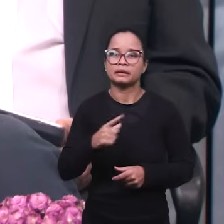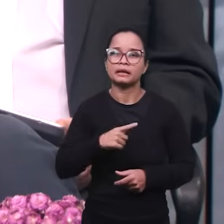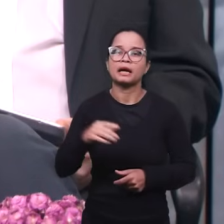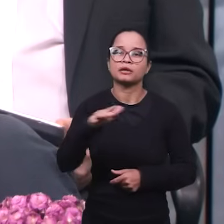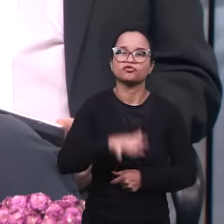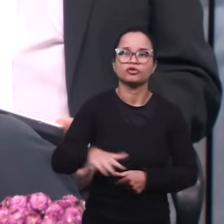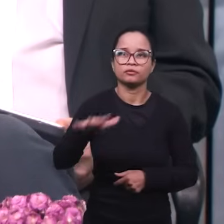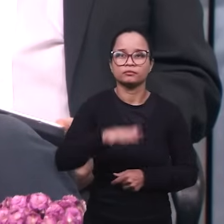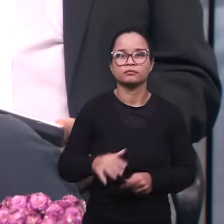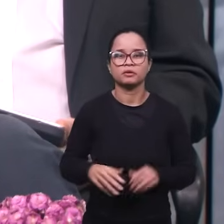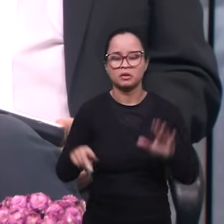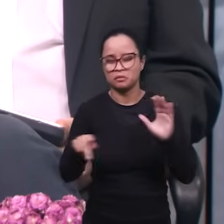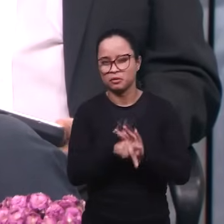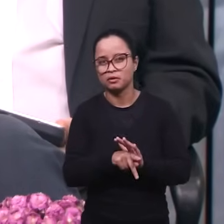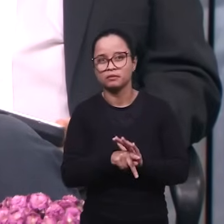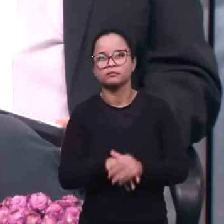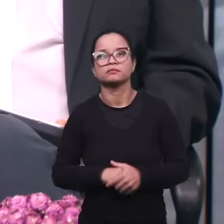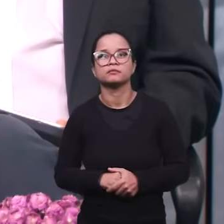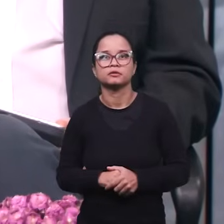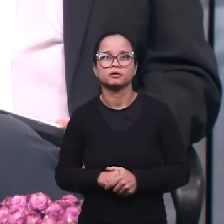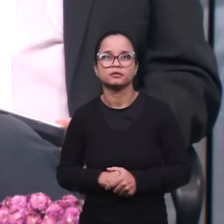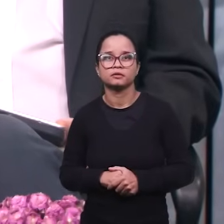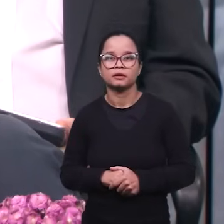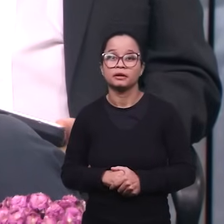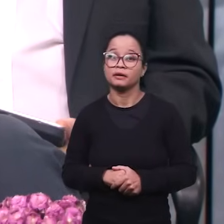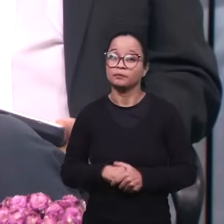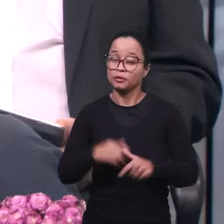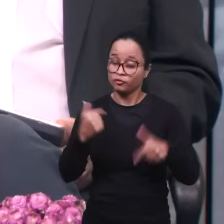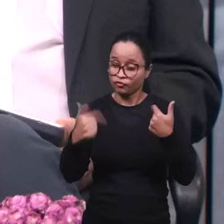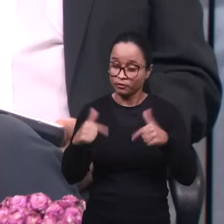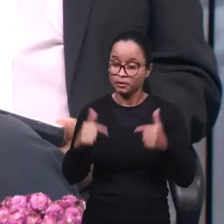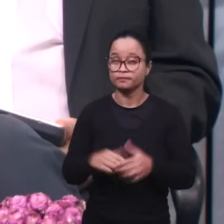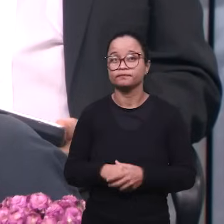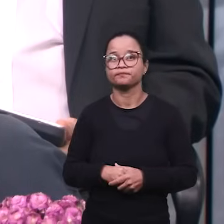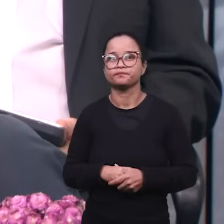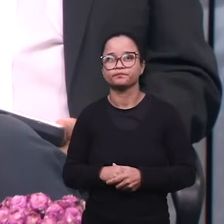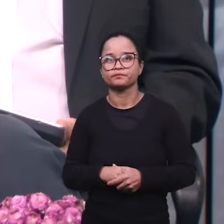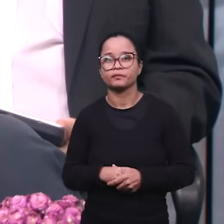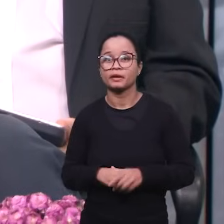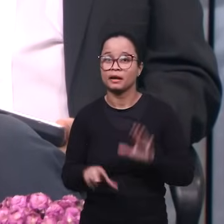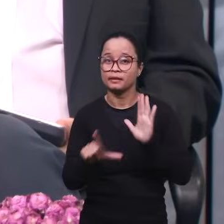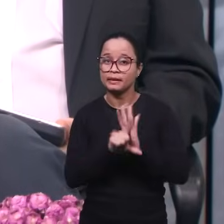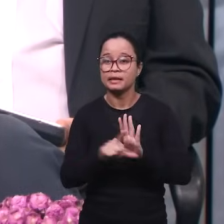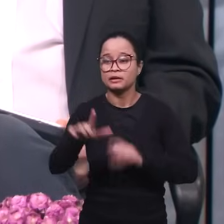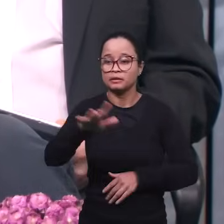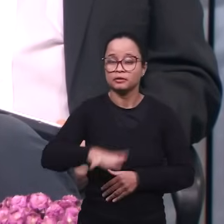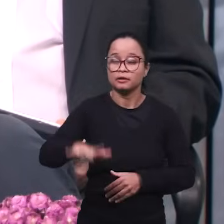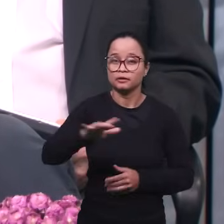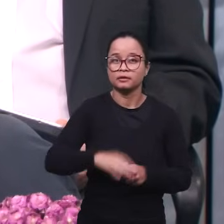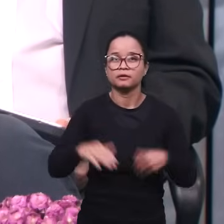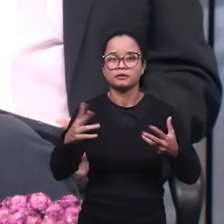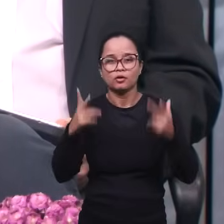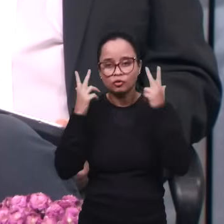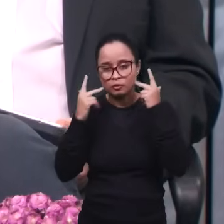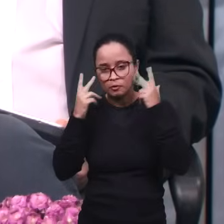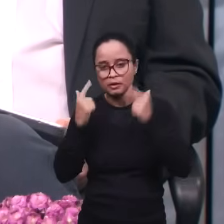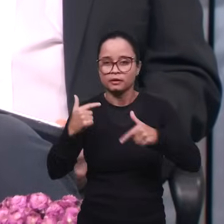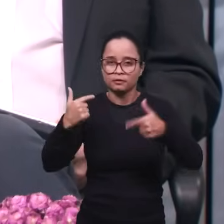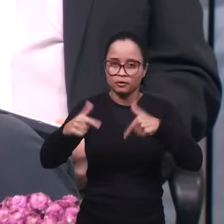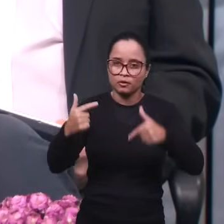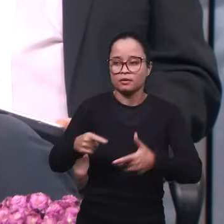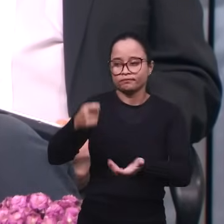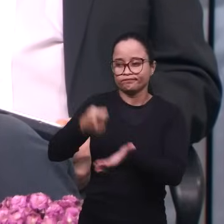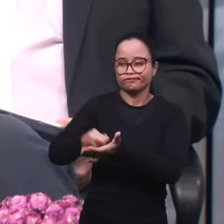de regime geral, Sim. ou próprio, né, que seja de servidor, que é a que normalmente, né, quem trabalhou,